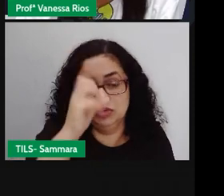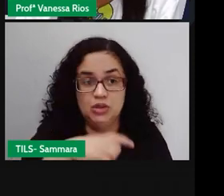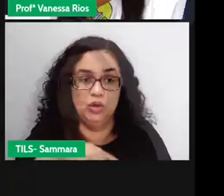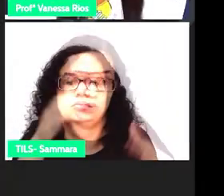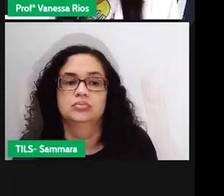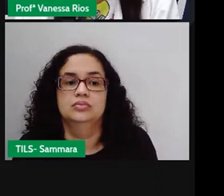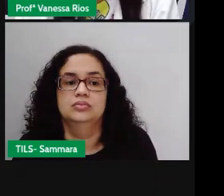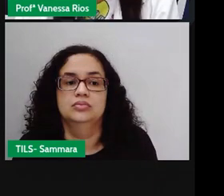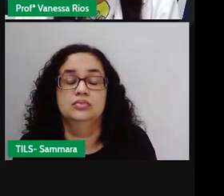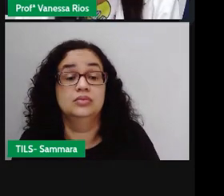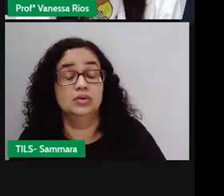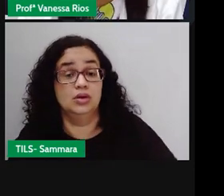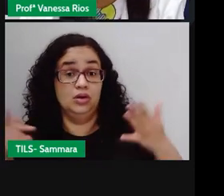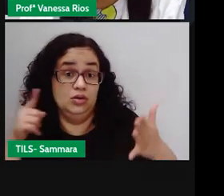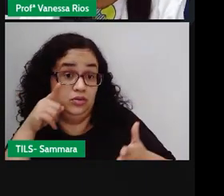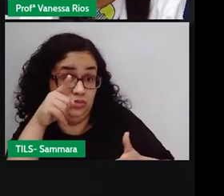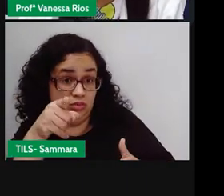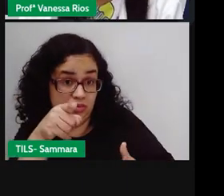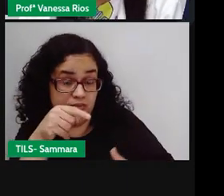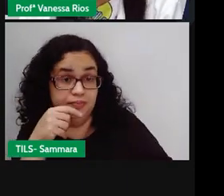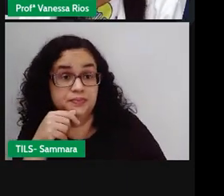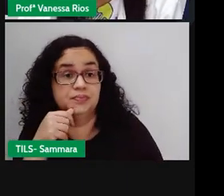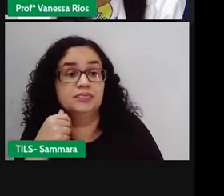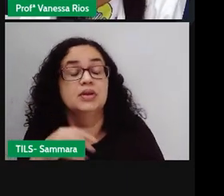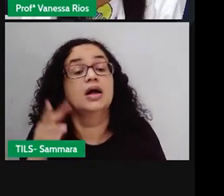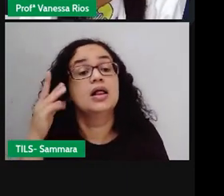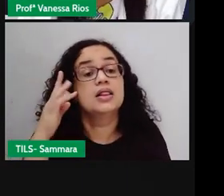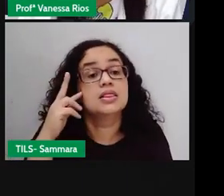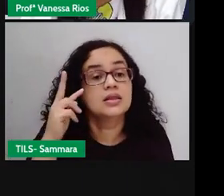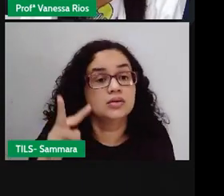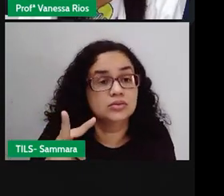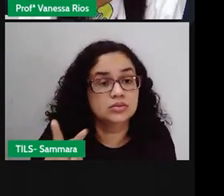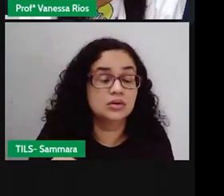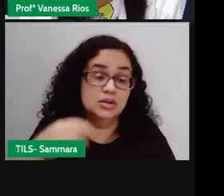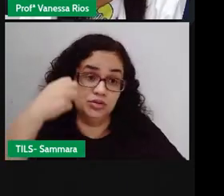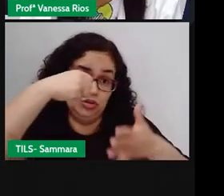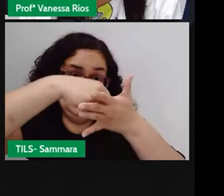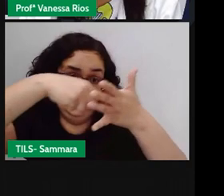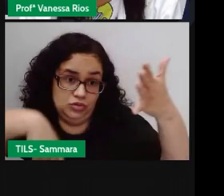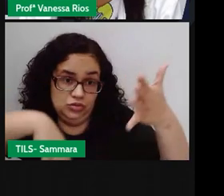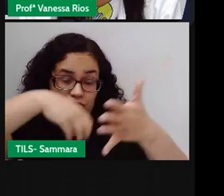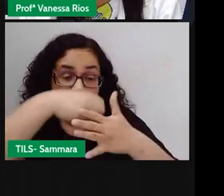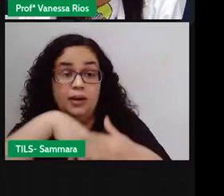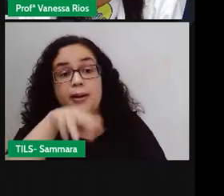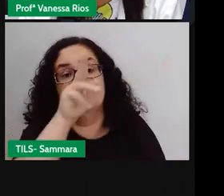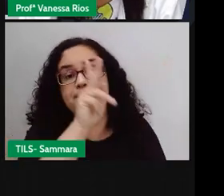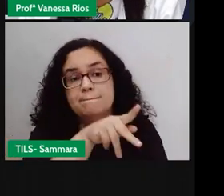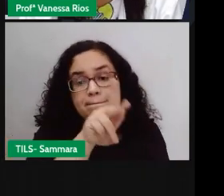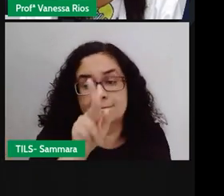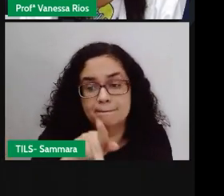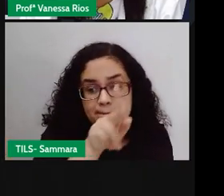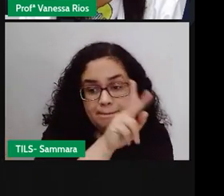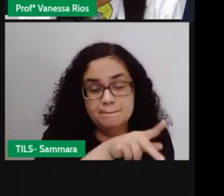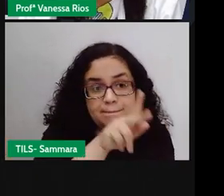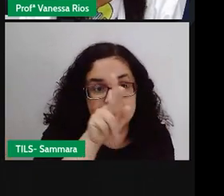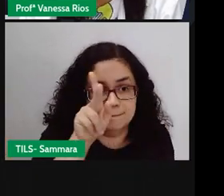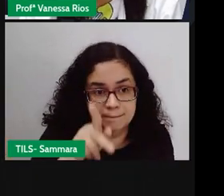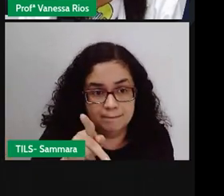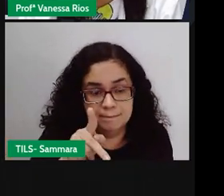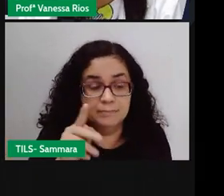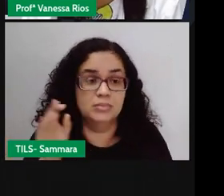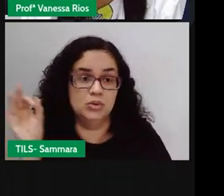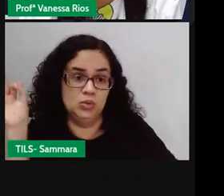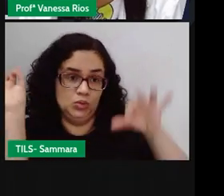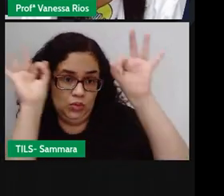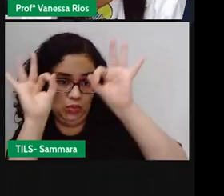hoje. Agora é com você. Prestem bastante atenção na atividade que sua professora ou seu professor